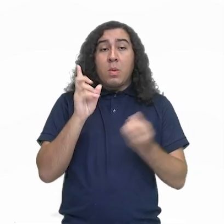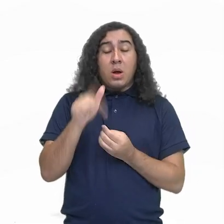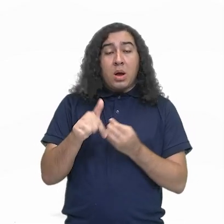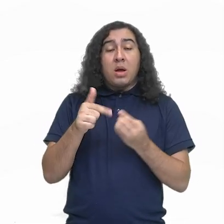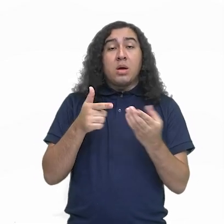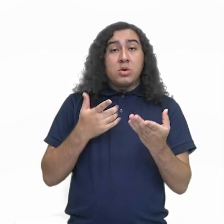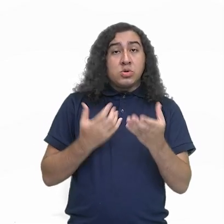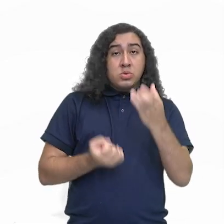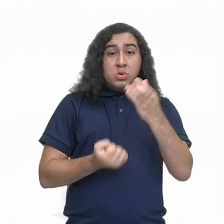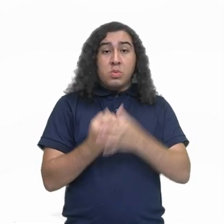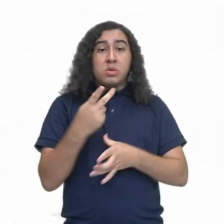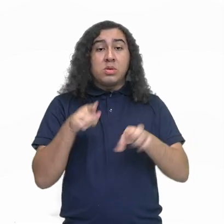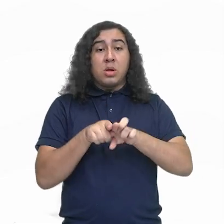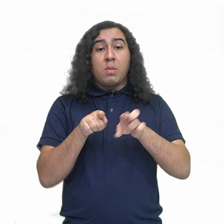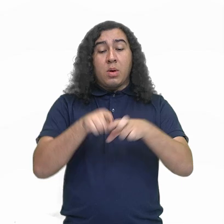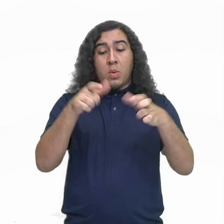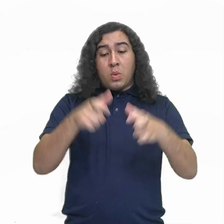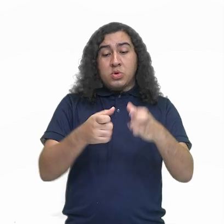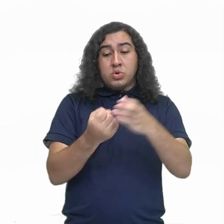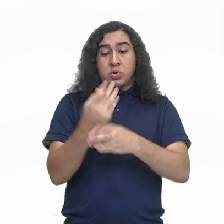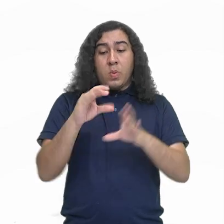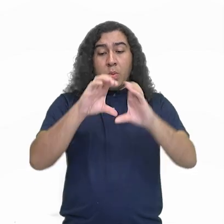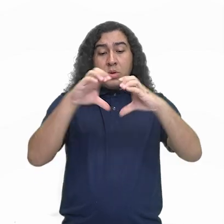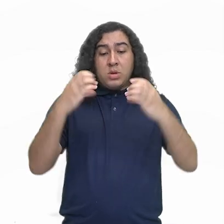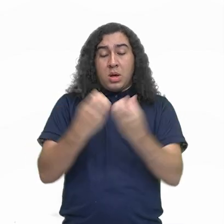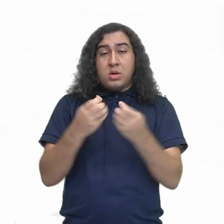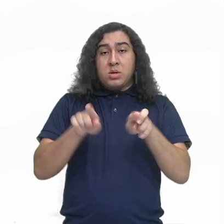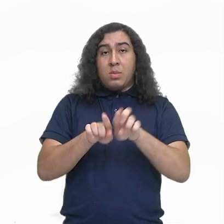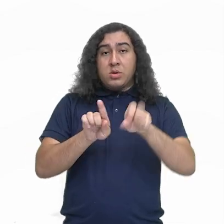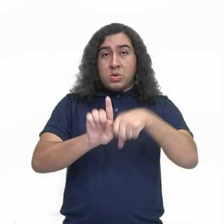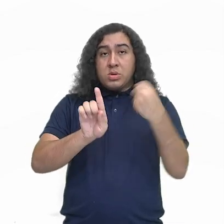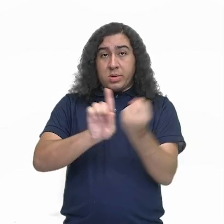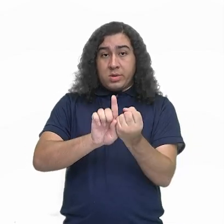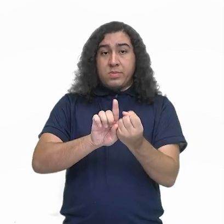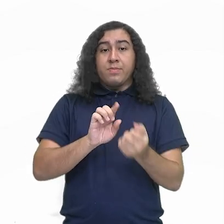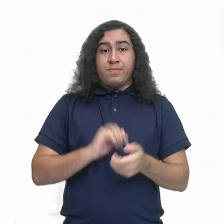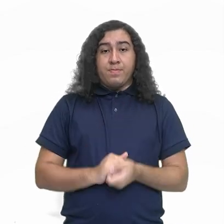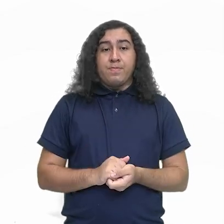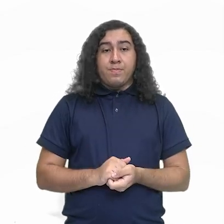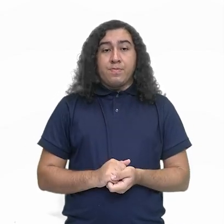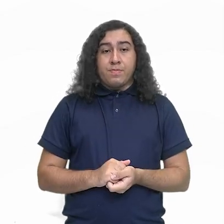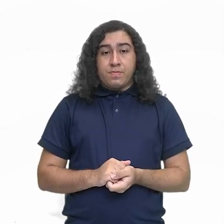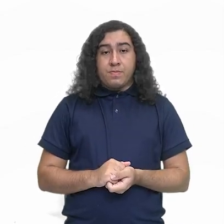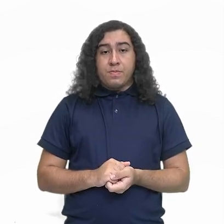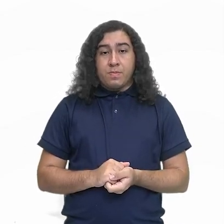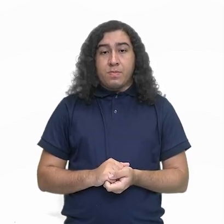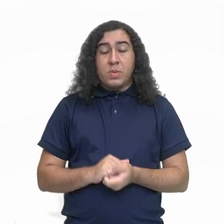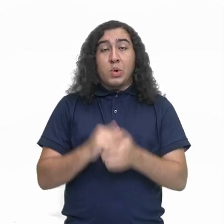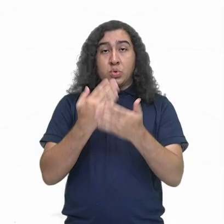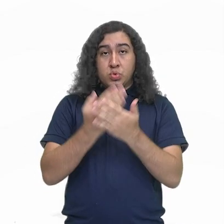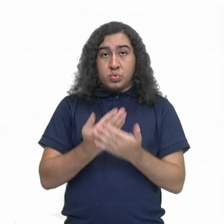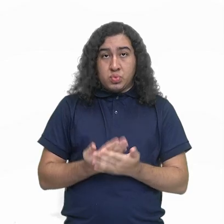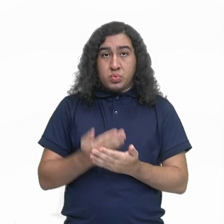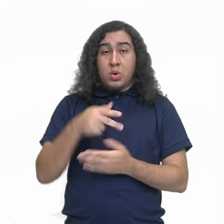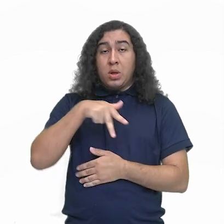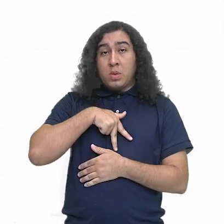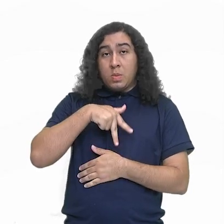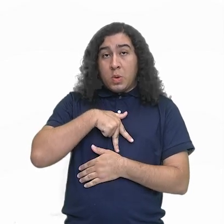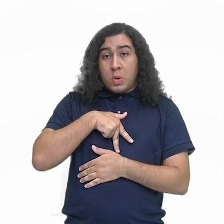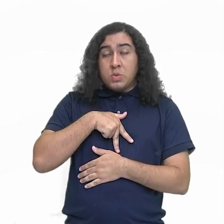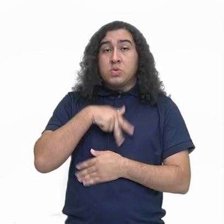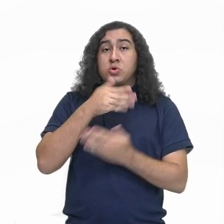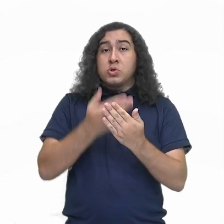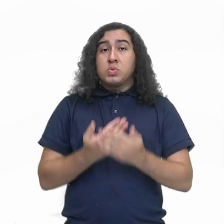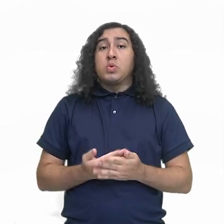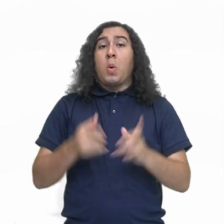a origem daquela comunidade, daquela sociedade. Os estudos antropológicos, eles estudam